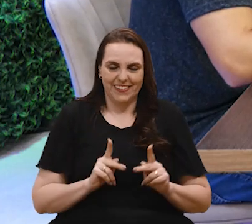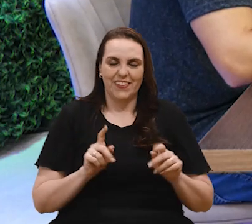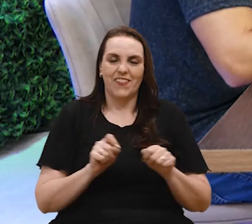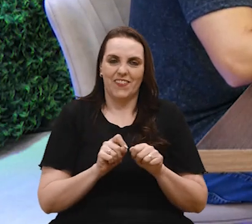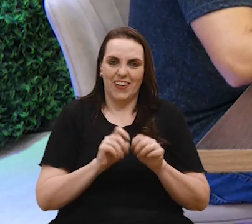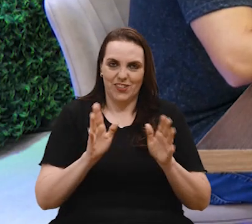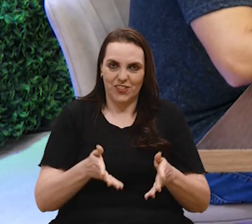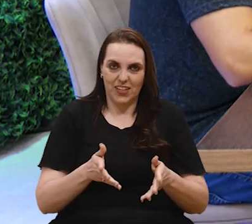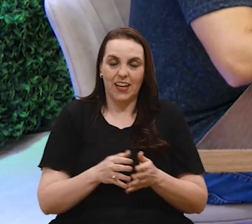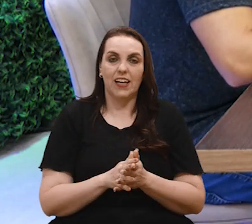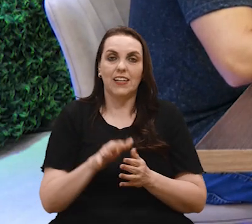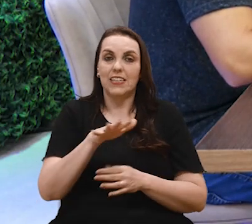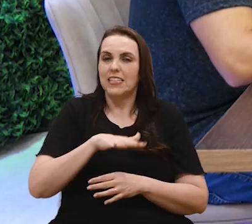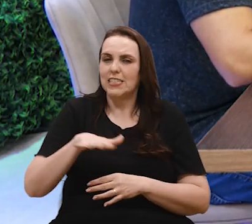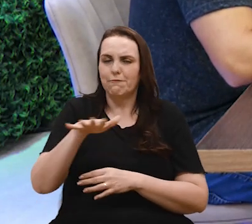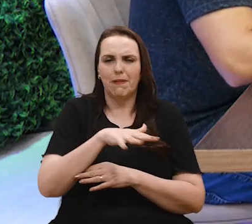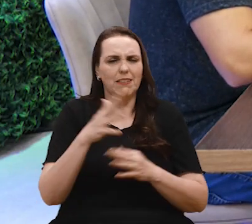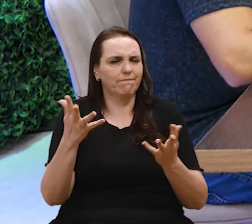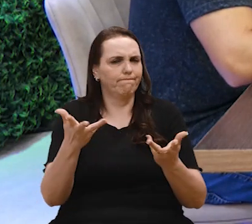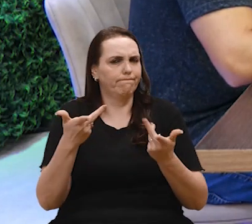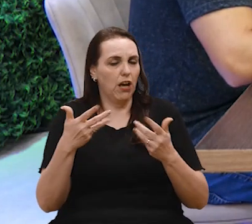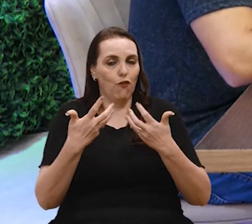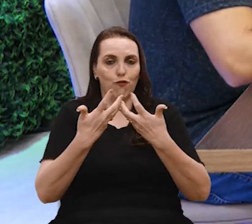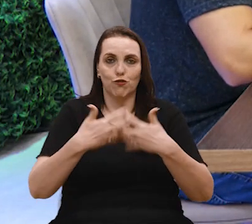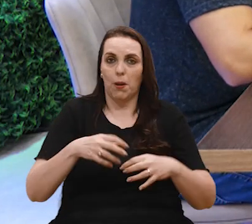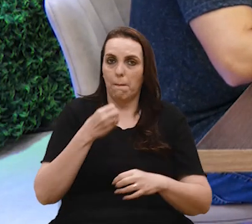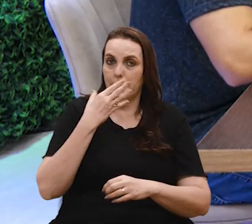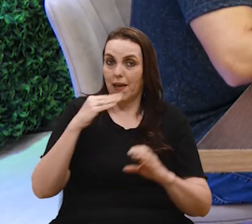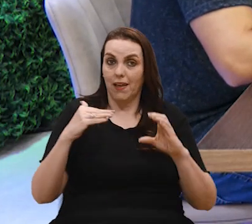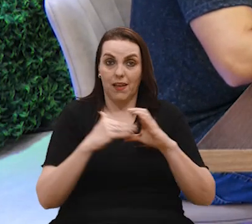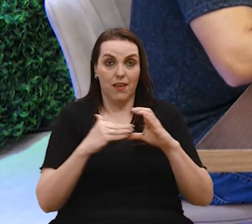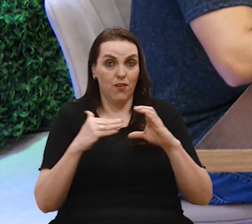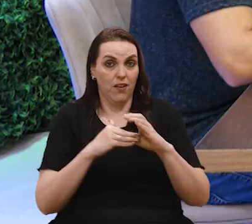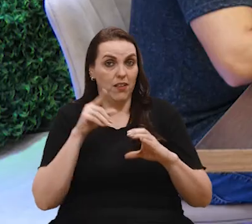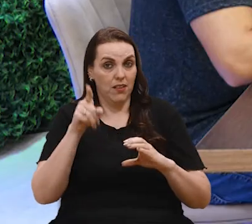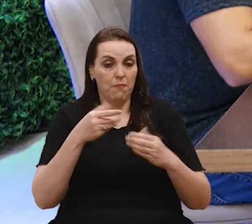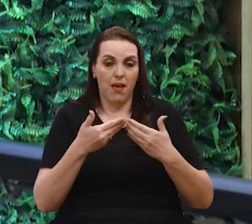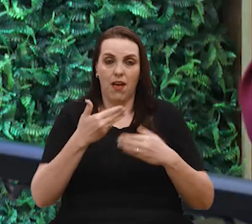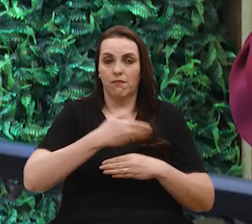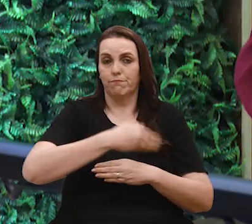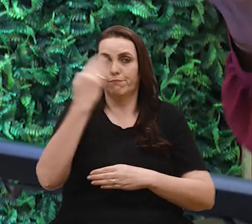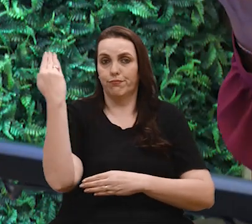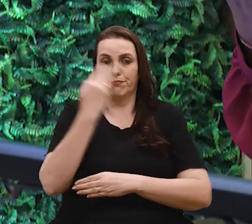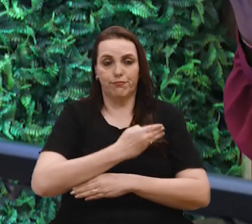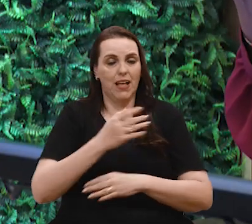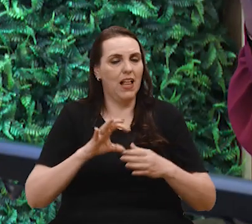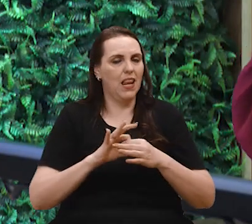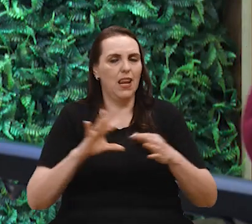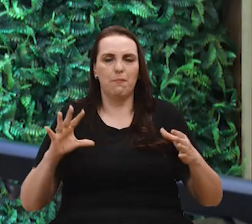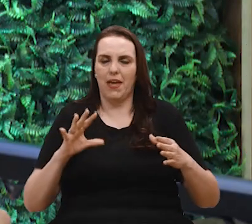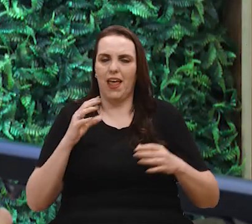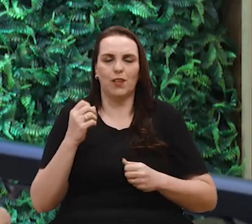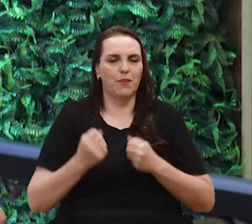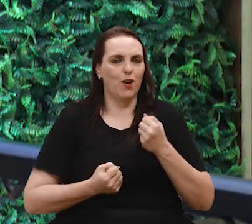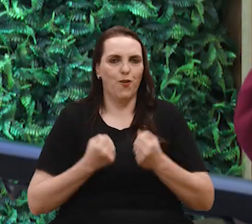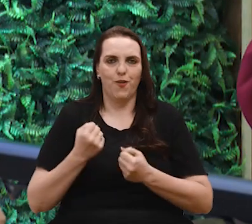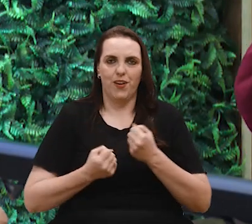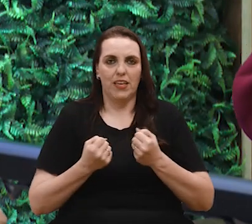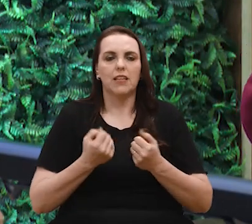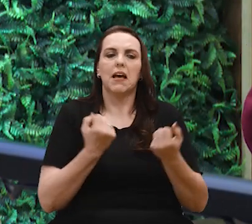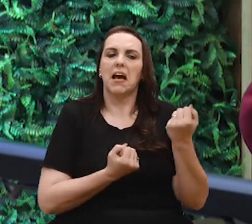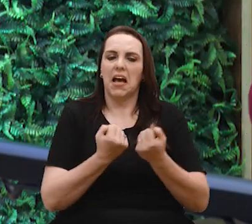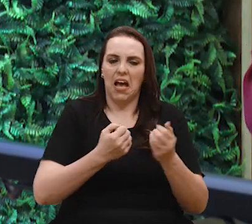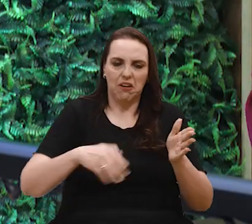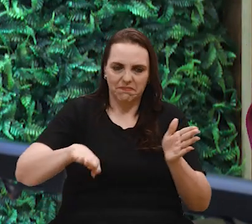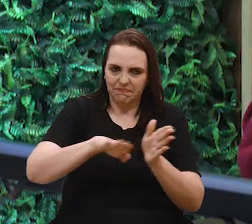já. Num espaço incrível que está funcionando muito bem, que é lá no Világio, né? Que abre as cancelas, libera para a gente correr lá e